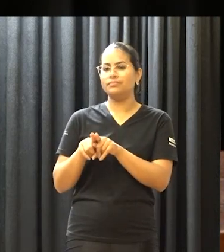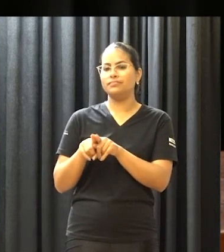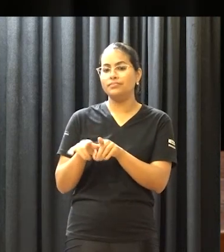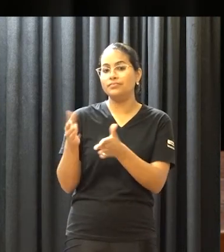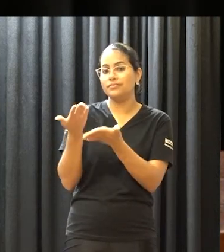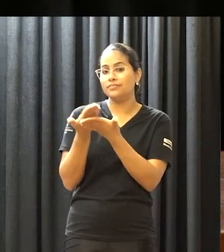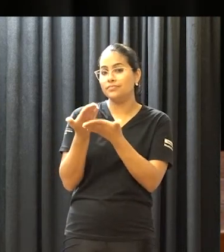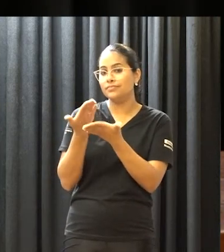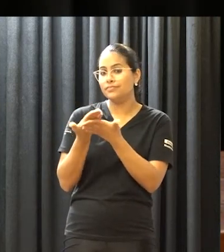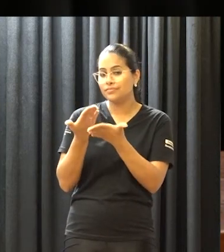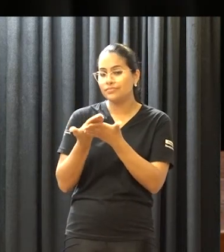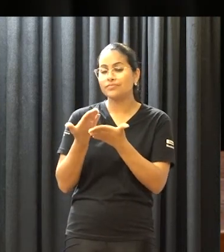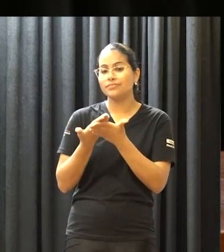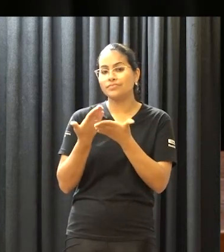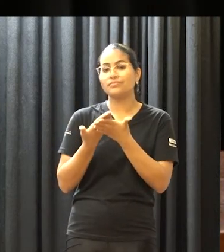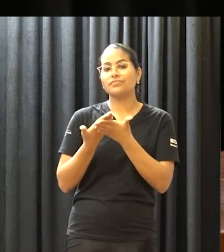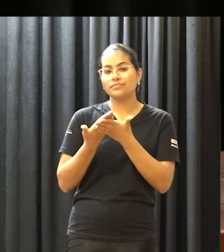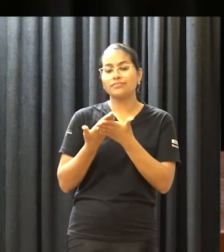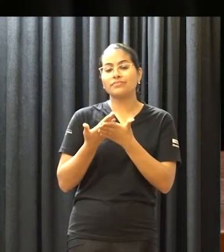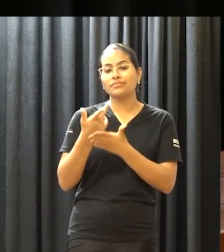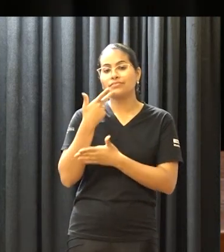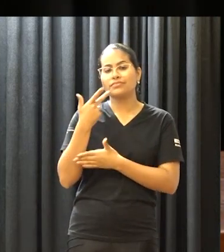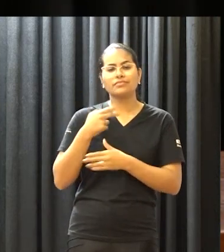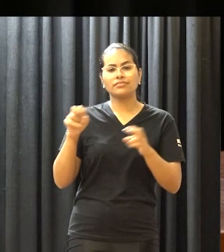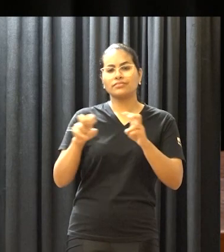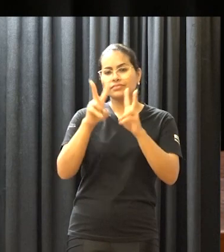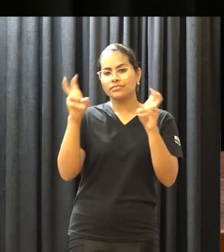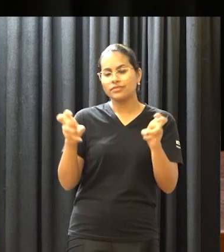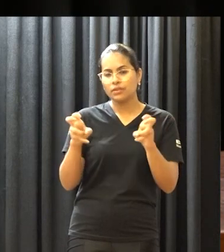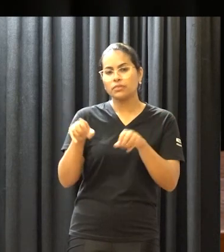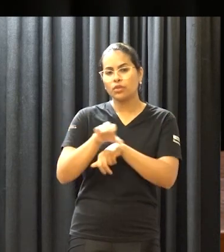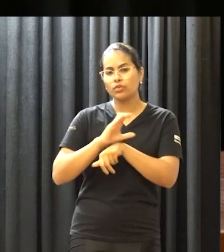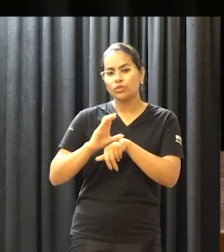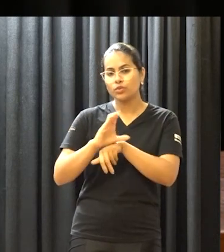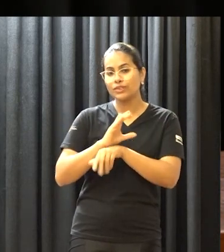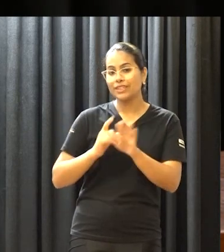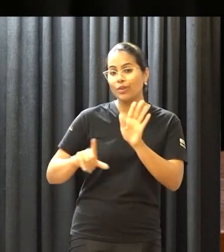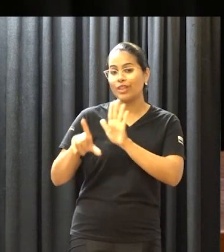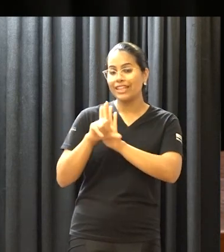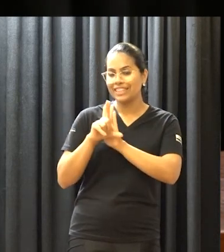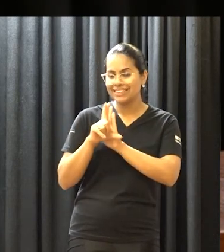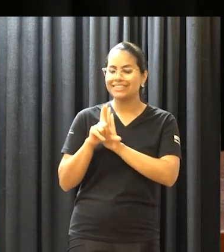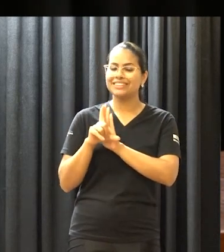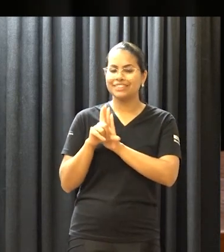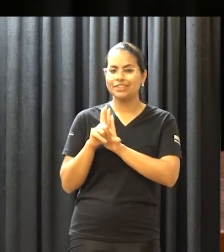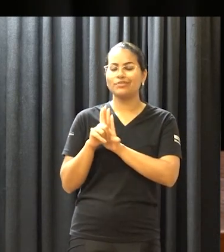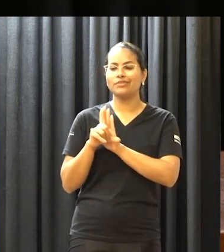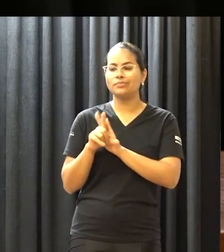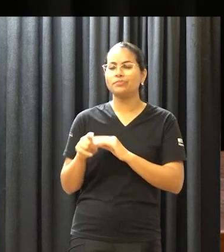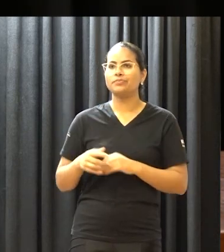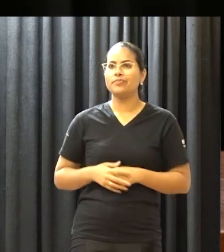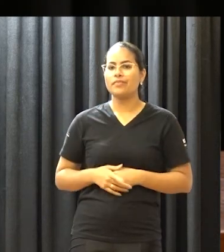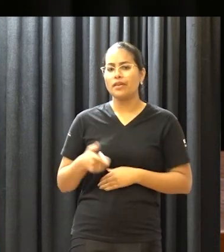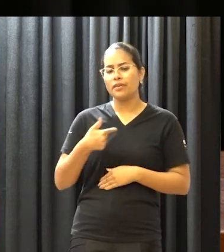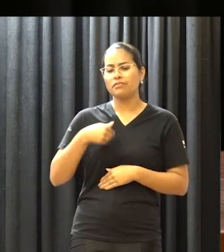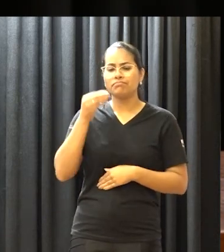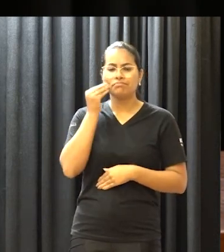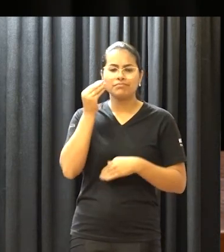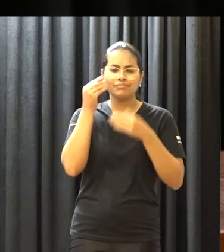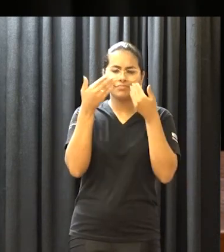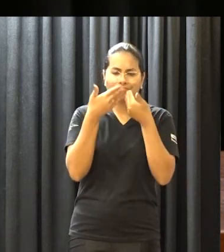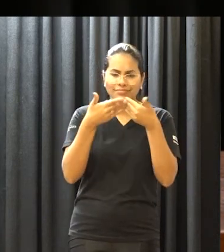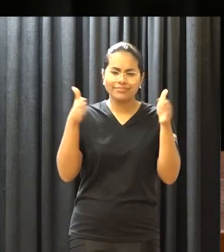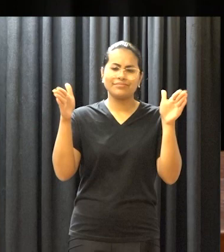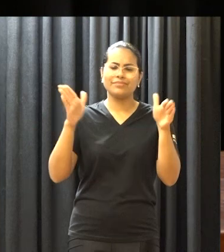apropriação de alguns elementos da legislação brasileira sobre a deficiência. Até eu tenho tentado ampliar um pouco mais, como professora